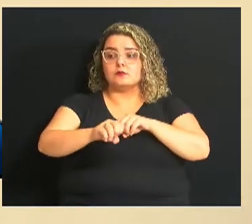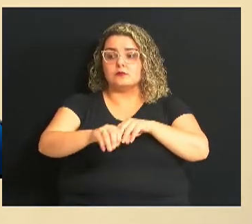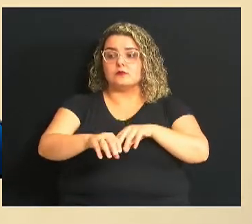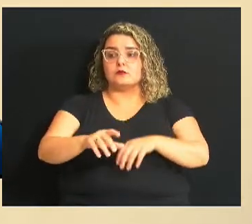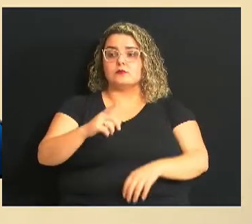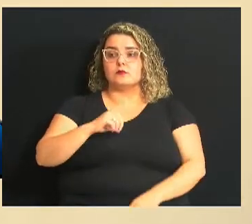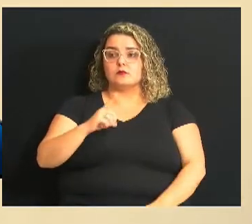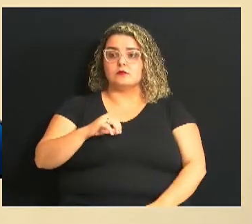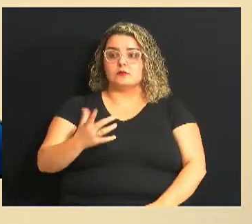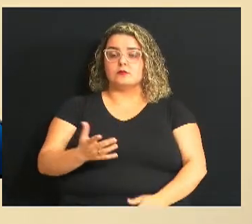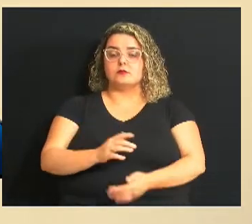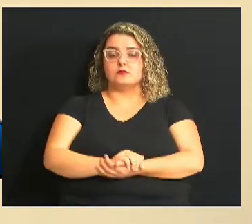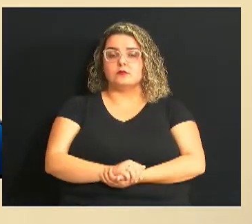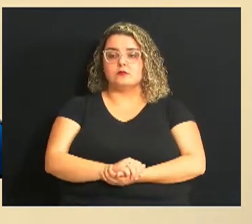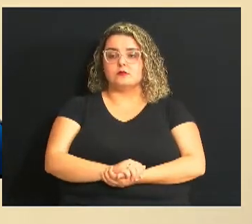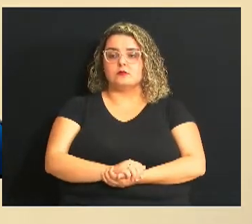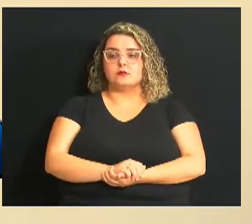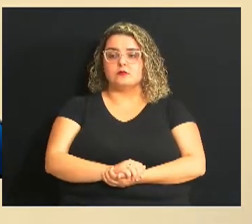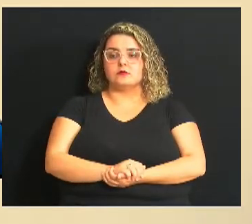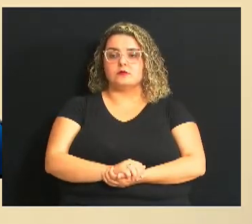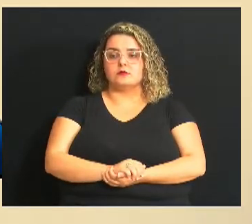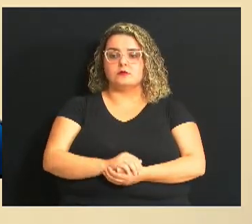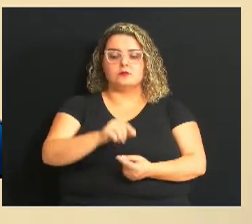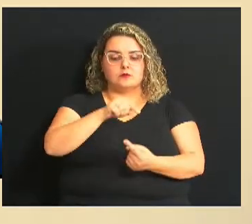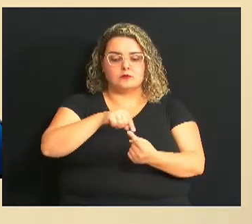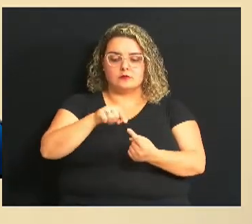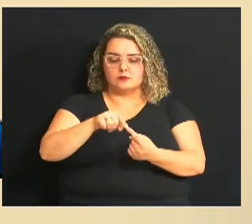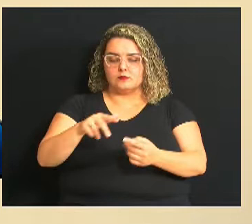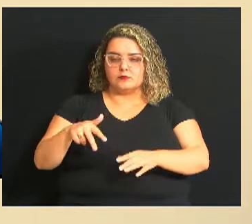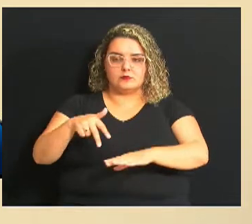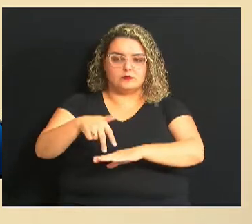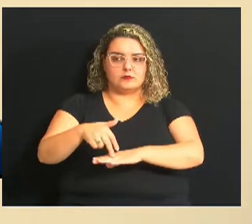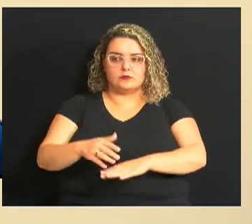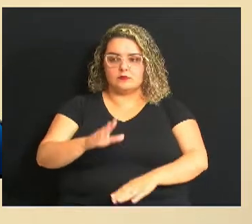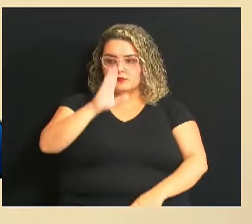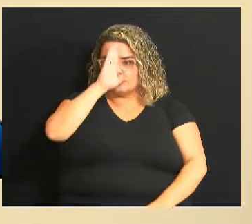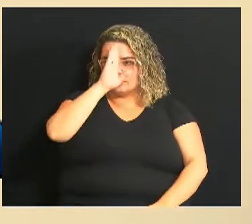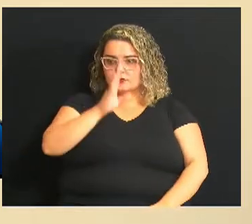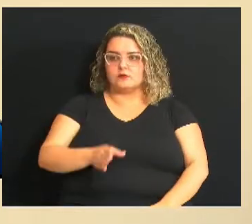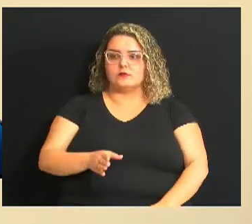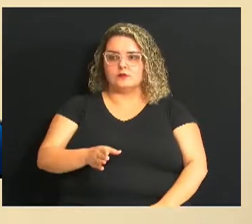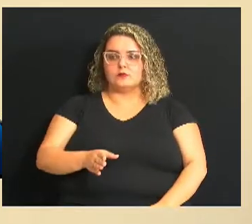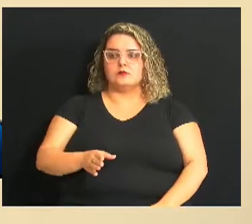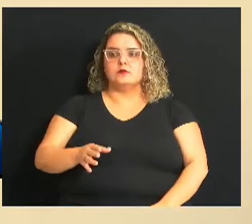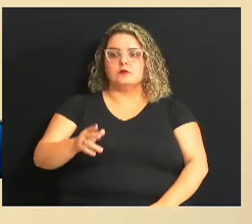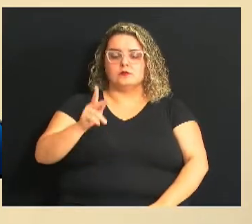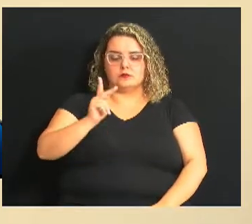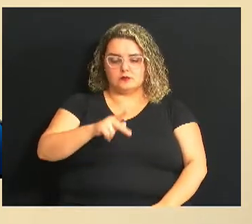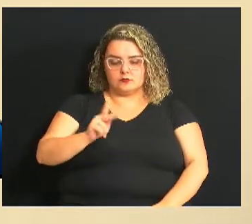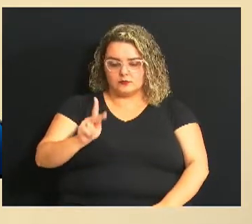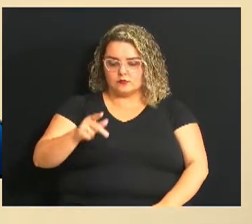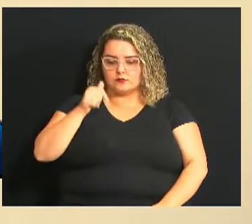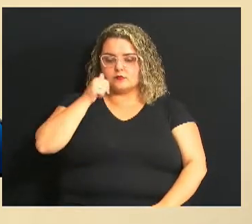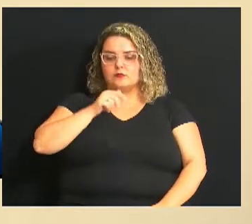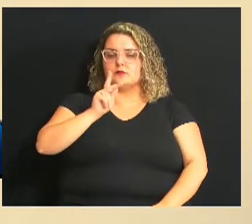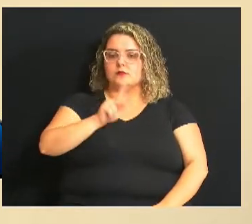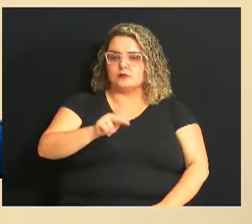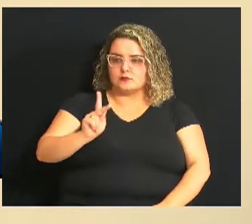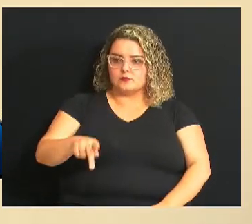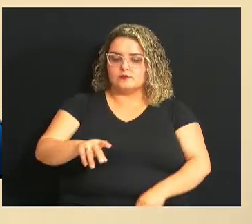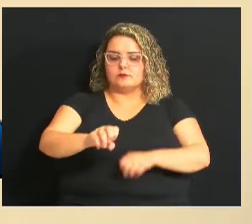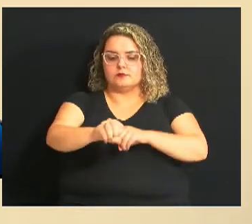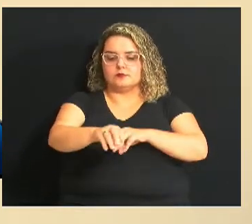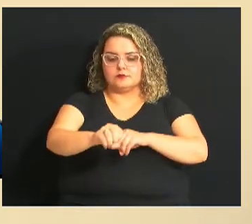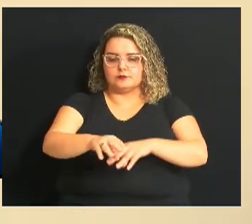tem como objeto central, protagonismo central, a figura dos professores, das professoras, dos